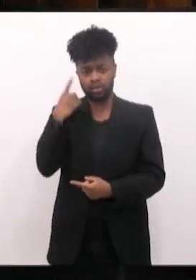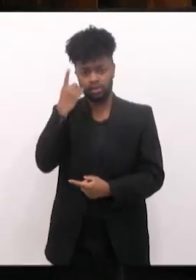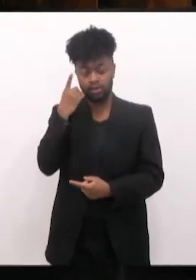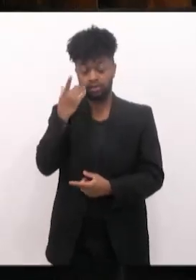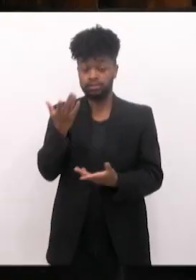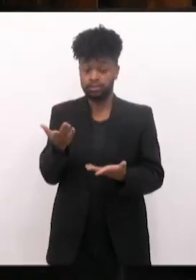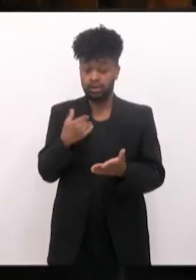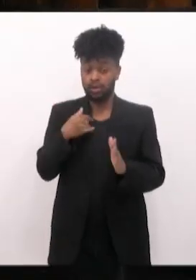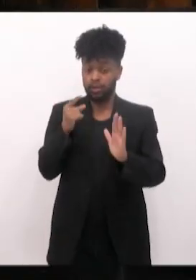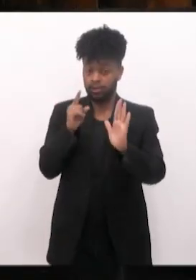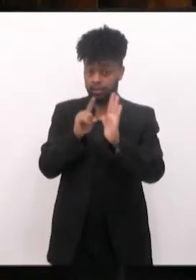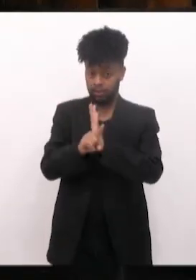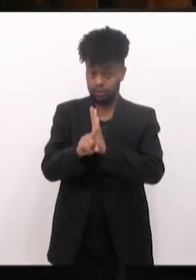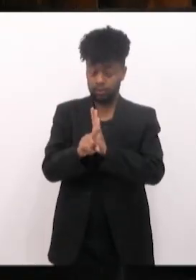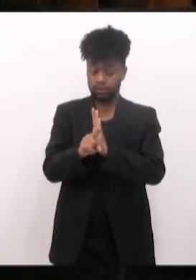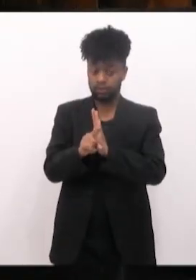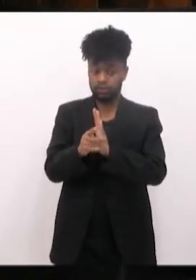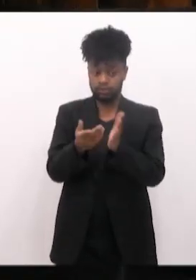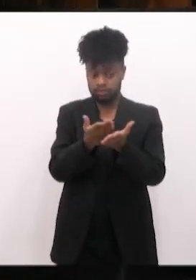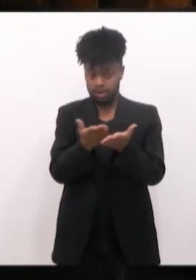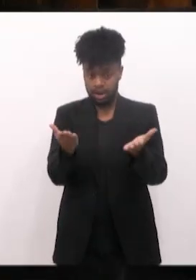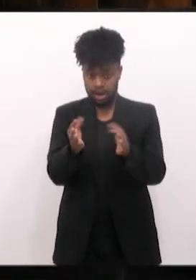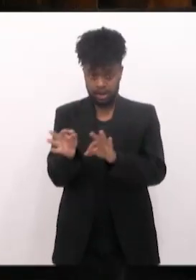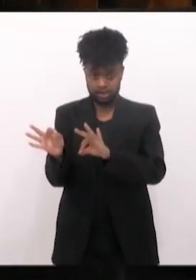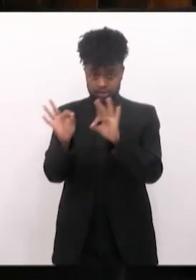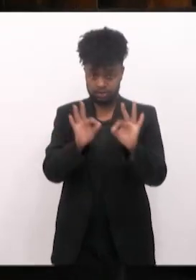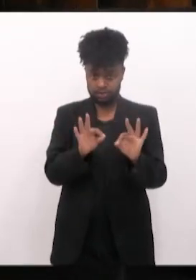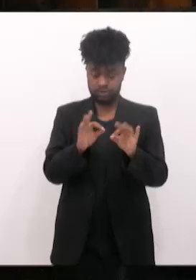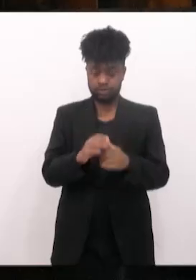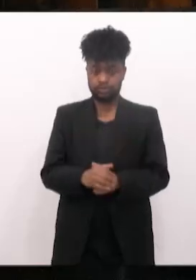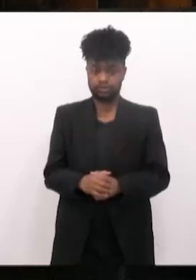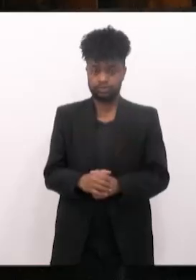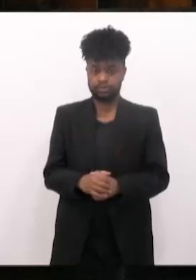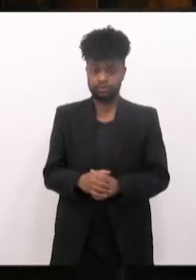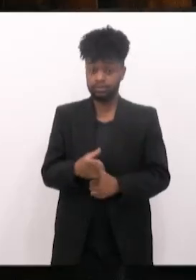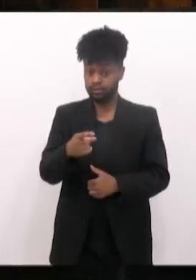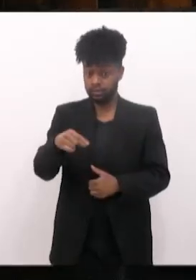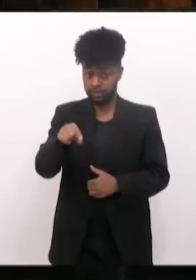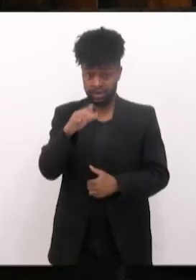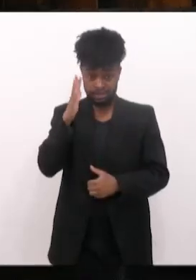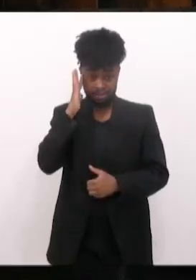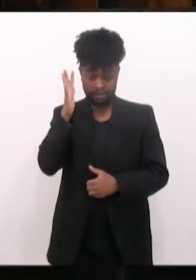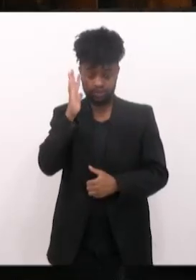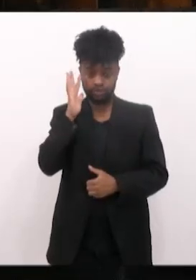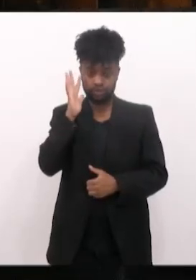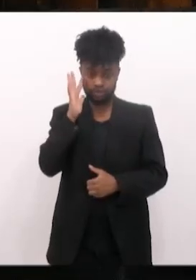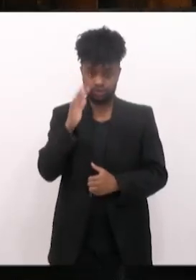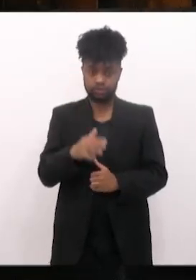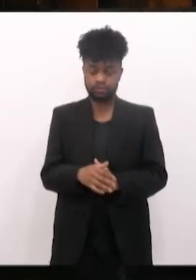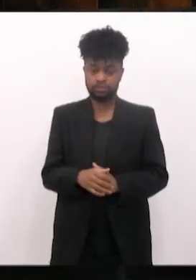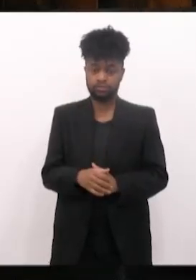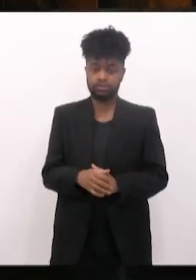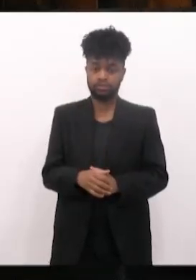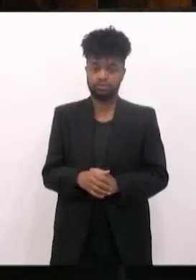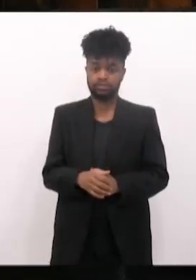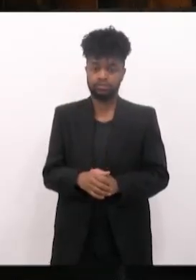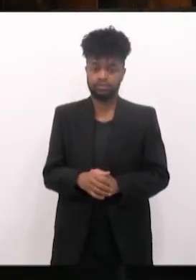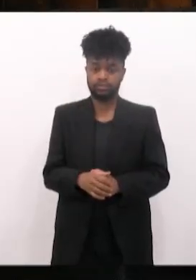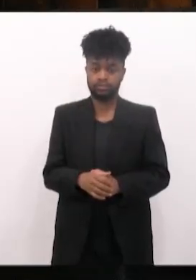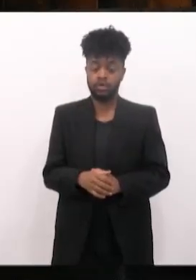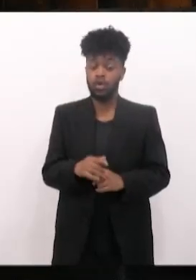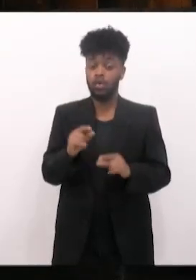pergunta que eu faço para quem nos assiste, você imagine o que